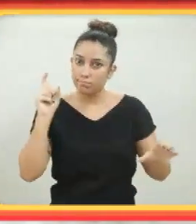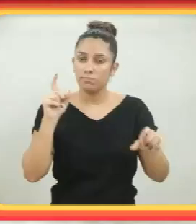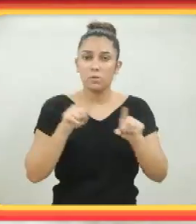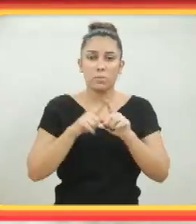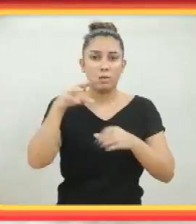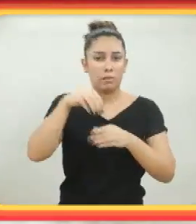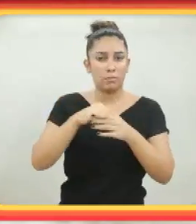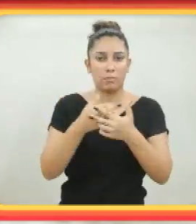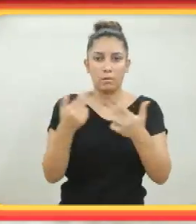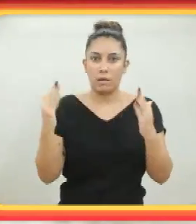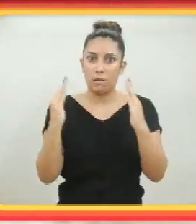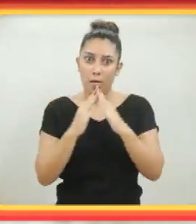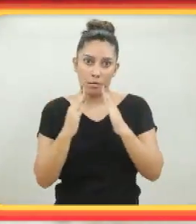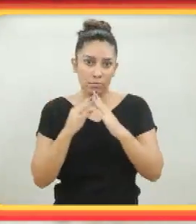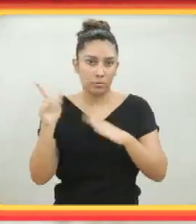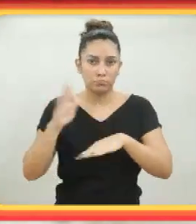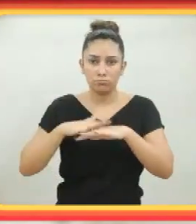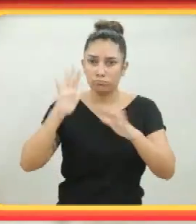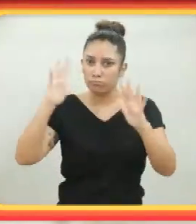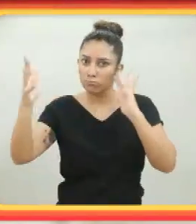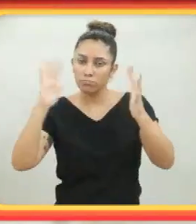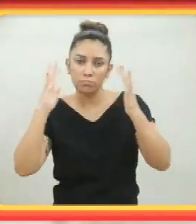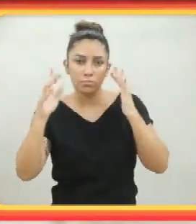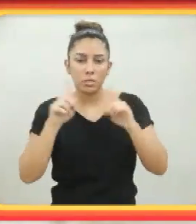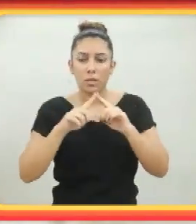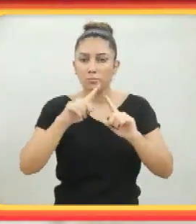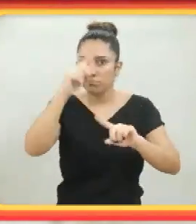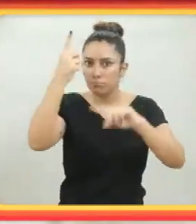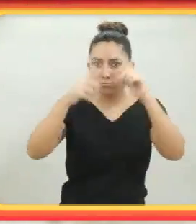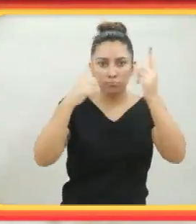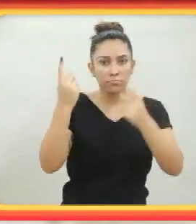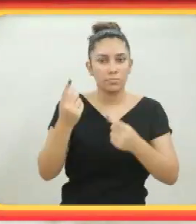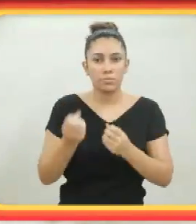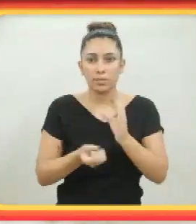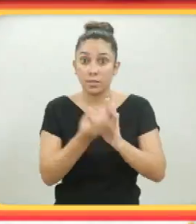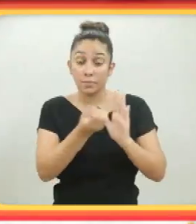e muito independente. As coisas